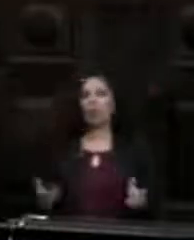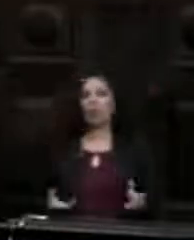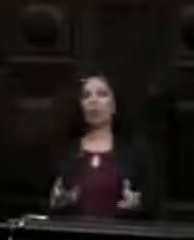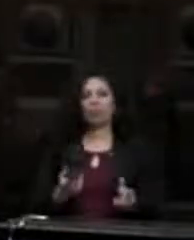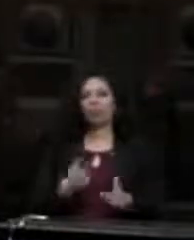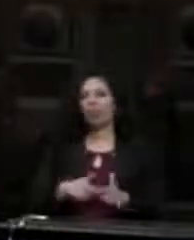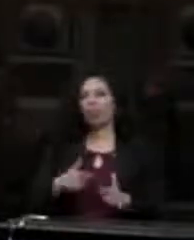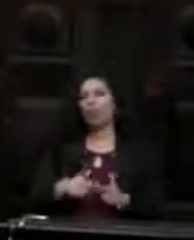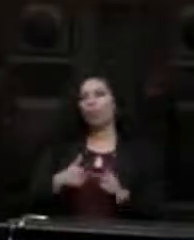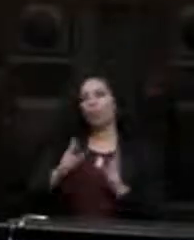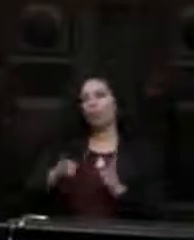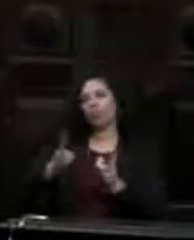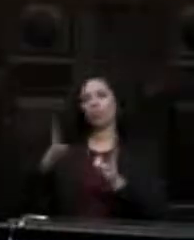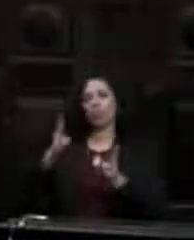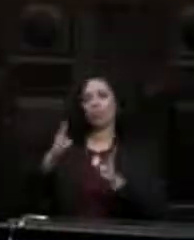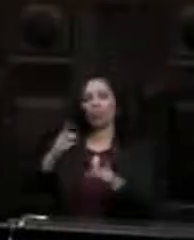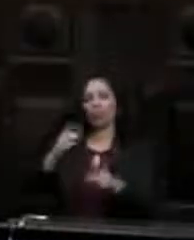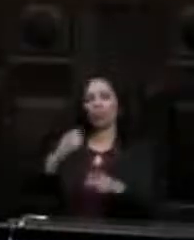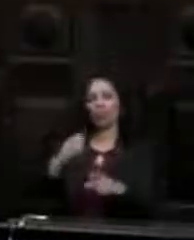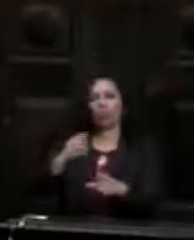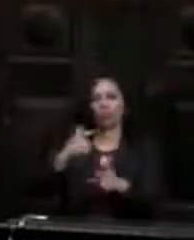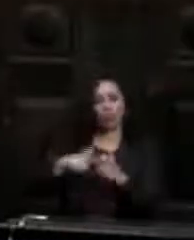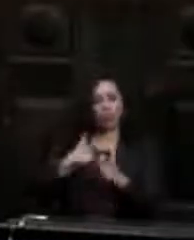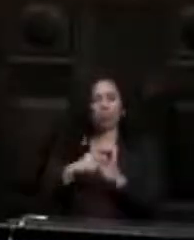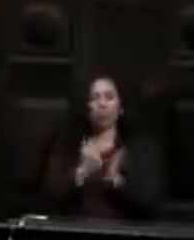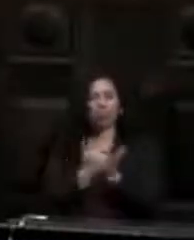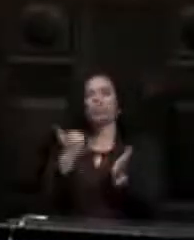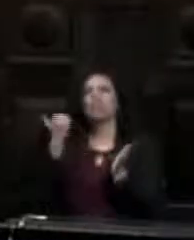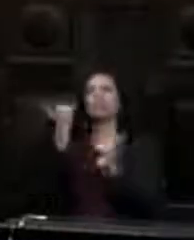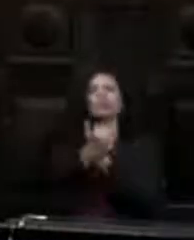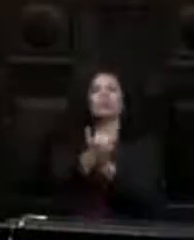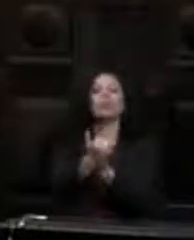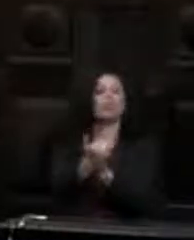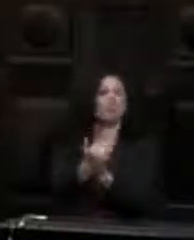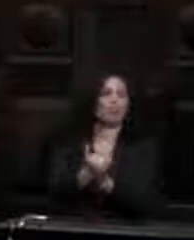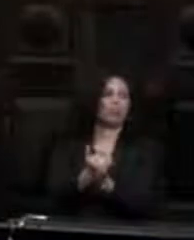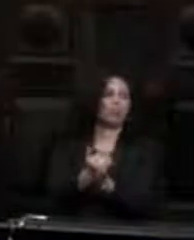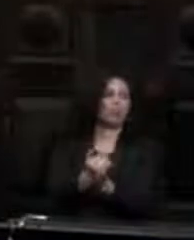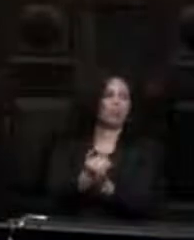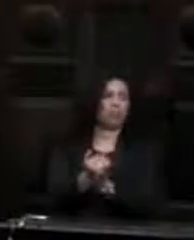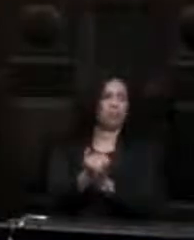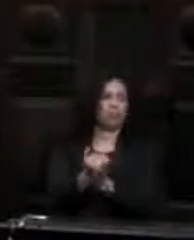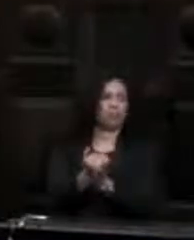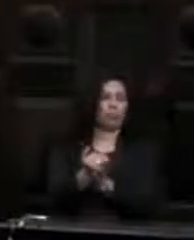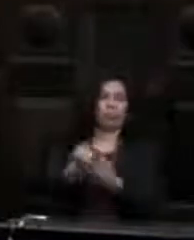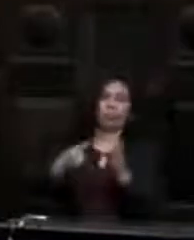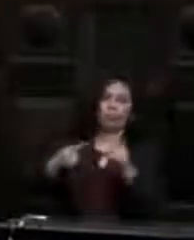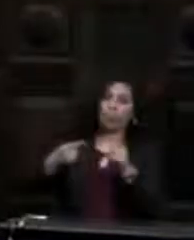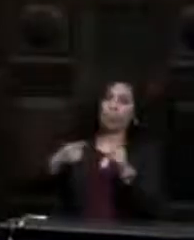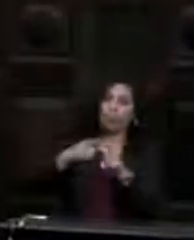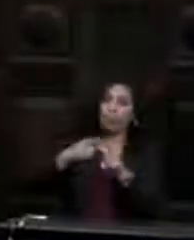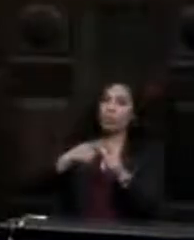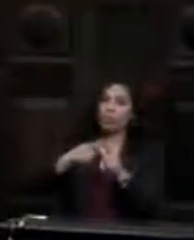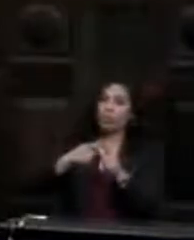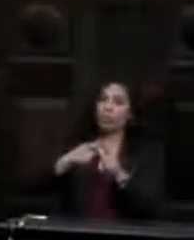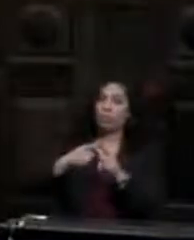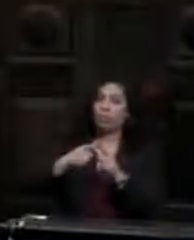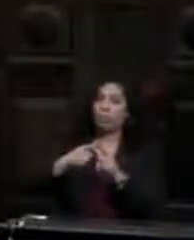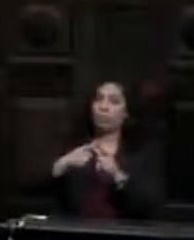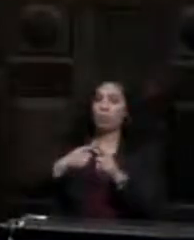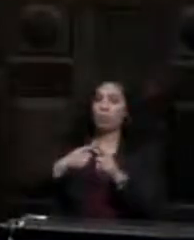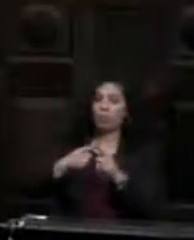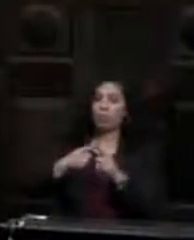para existir de forma permanente, tem, primeiro, que tratar bem